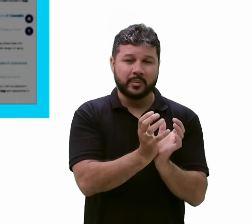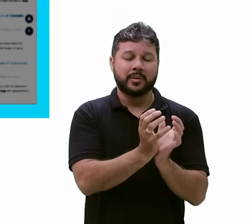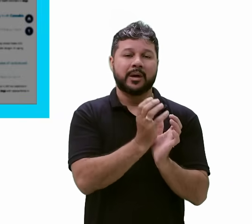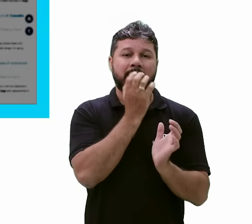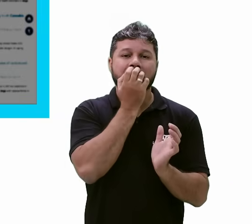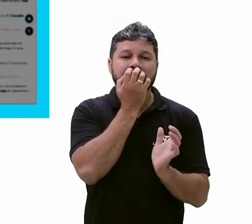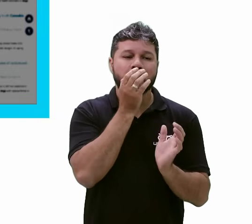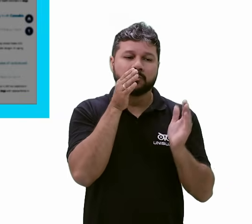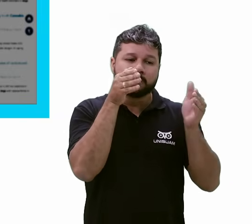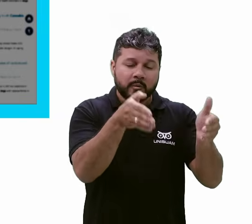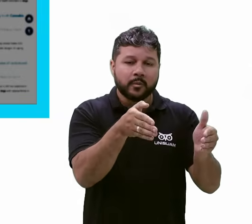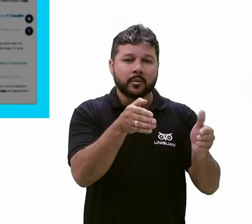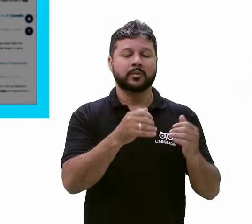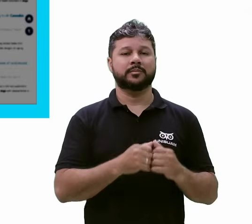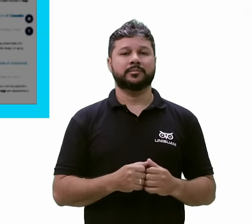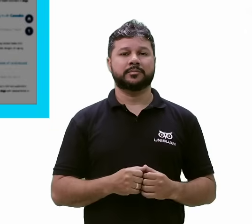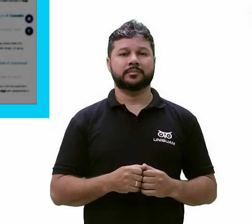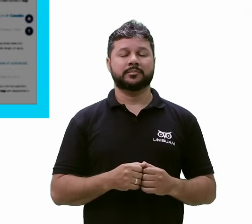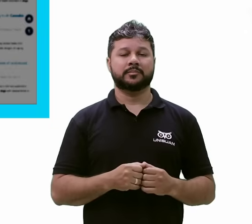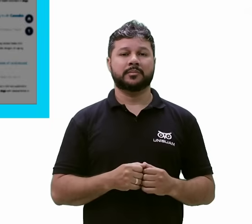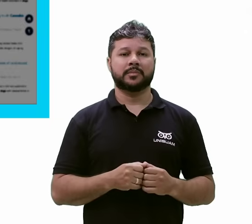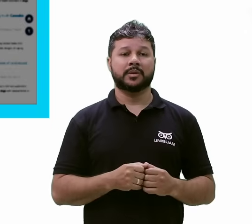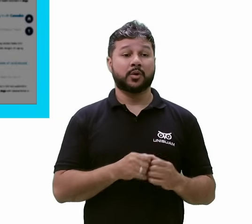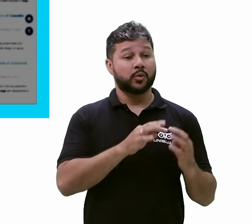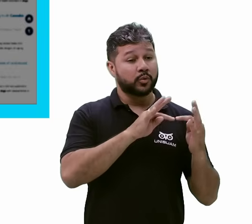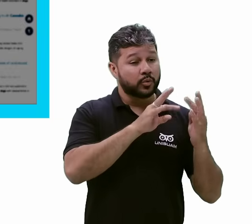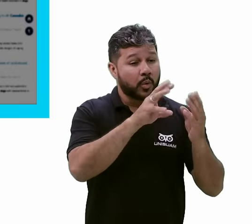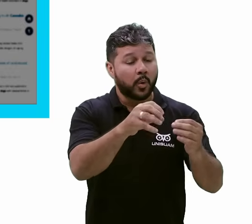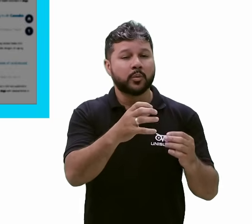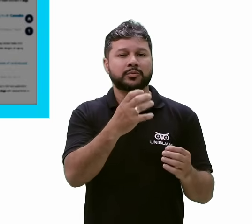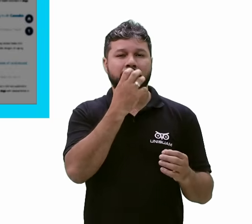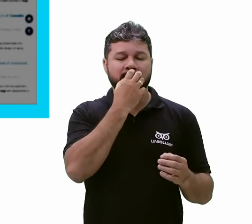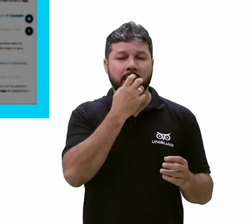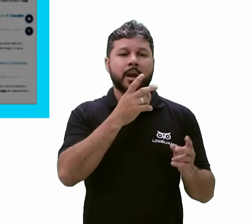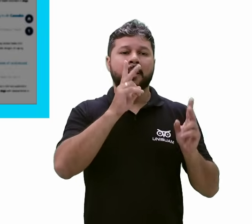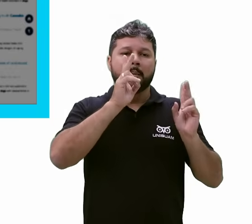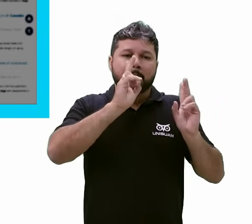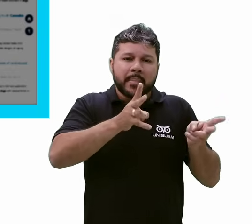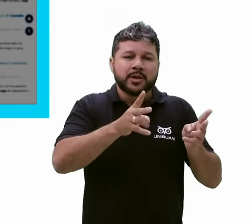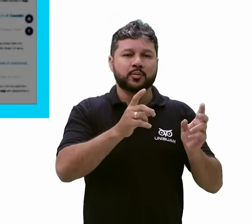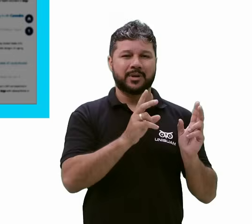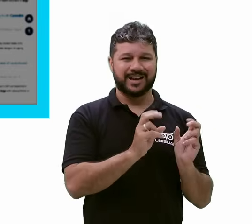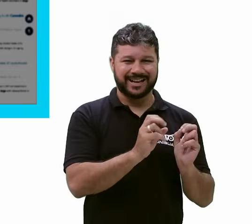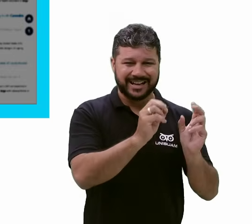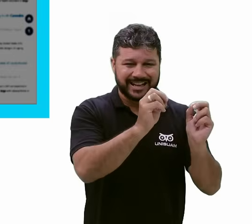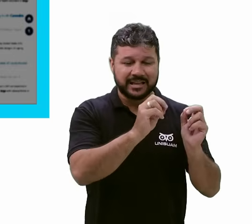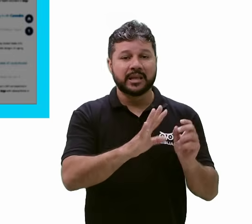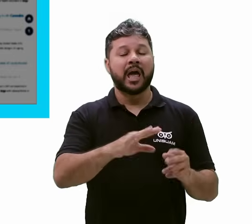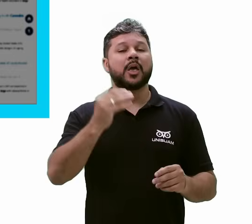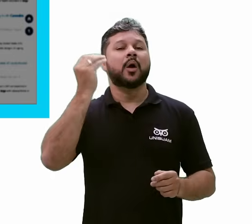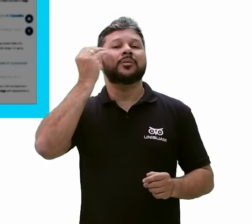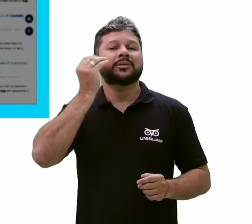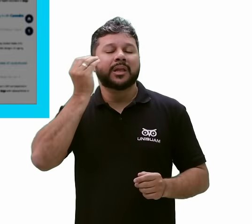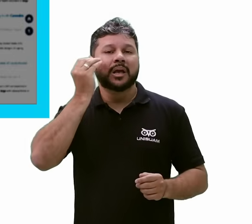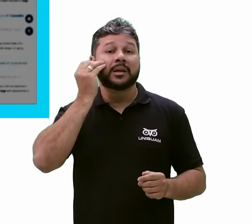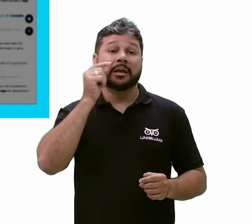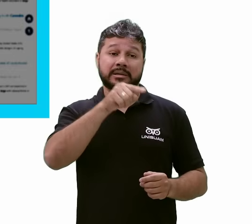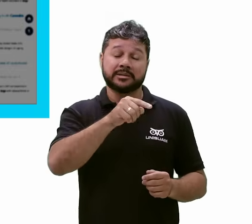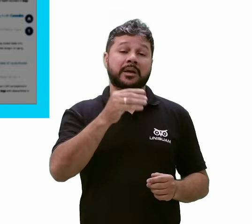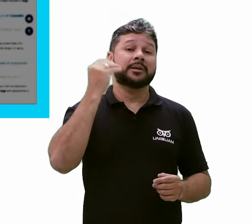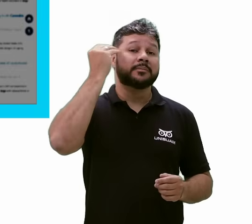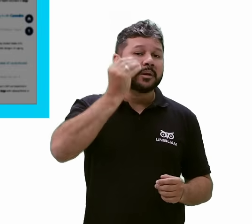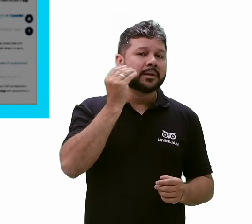beagle específico, todos os beagles vão ter o mesmo câncer, e aí você vai fazer esse teste. Esse é um